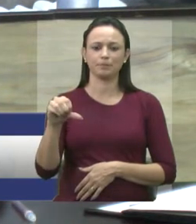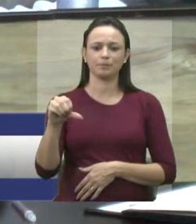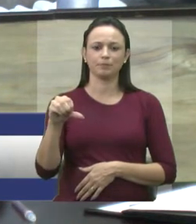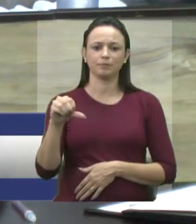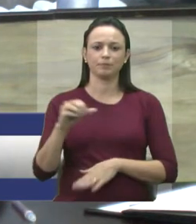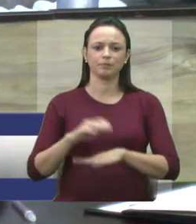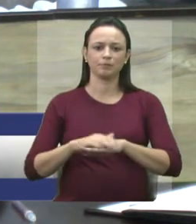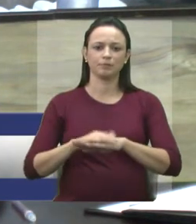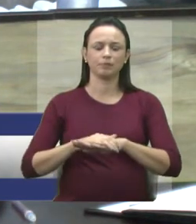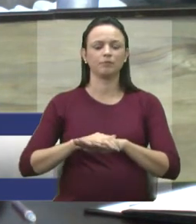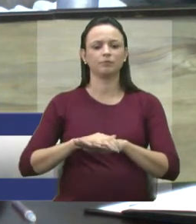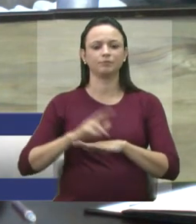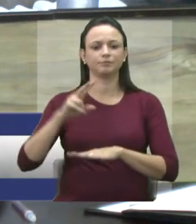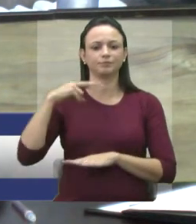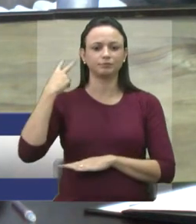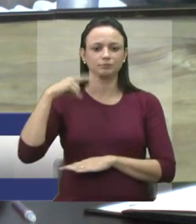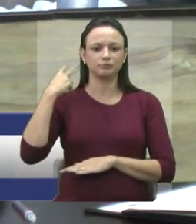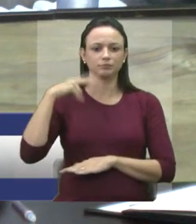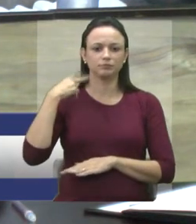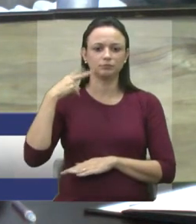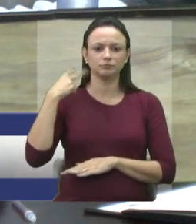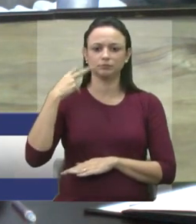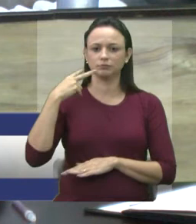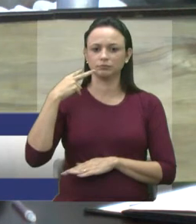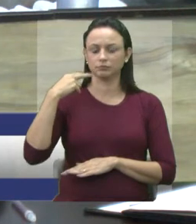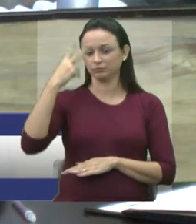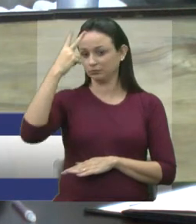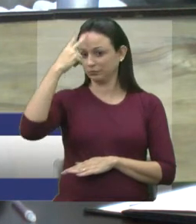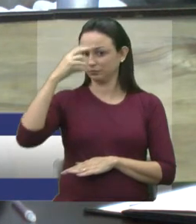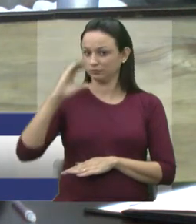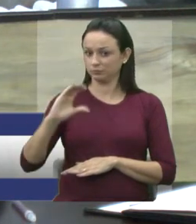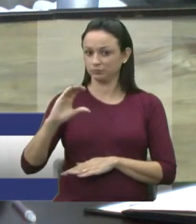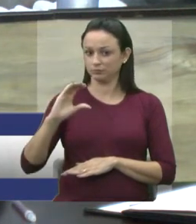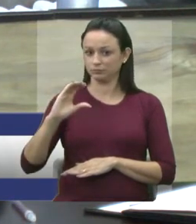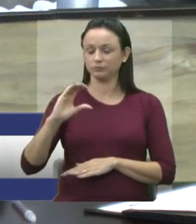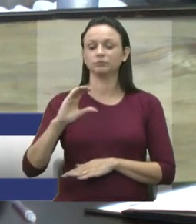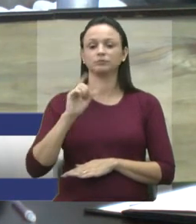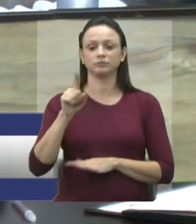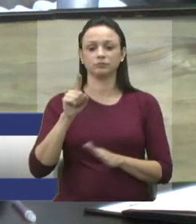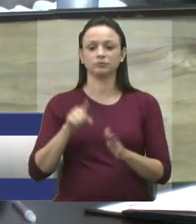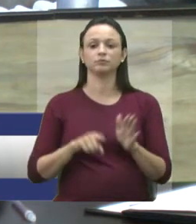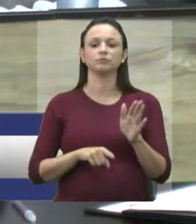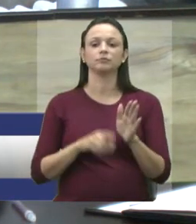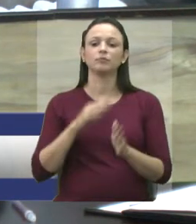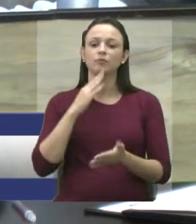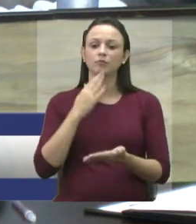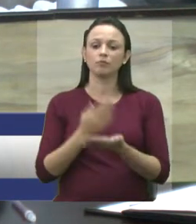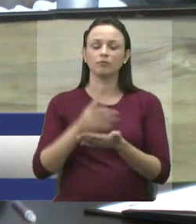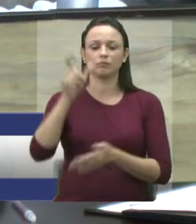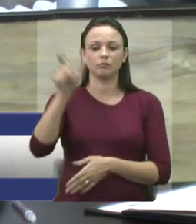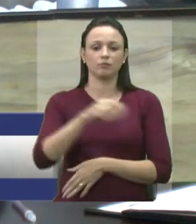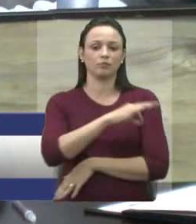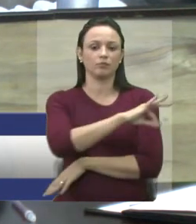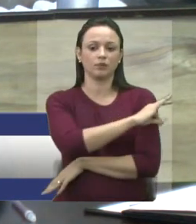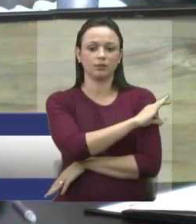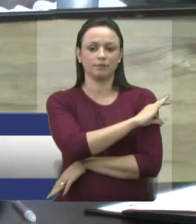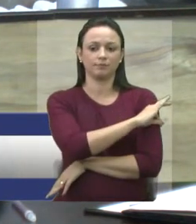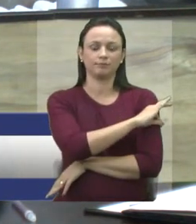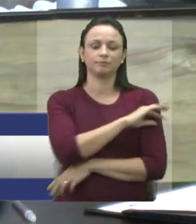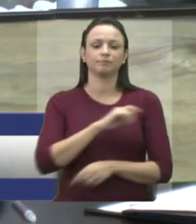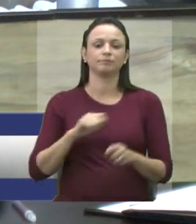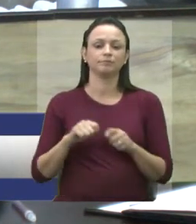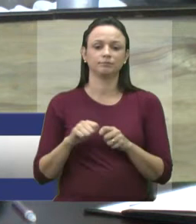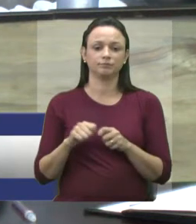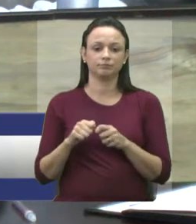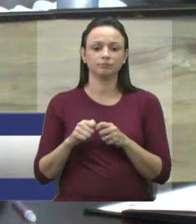638/2019. Autoria, vereador Roberto Carlos Vanucci. Requerendo ao senhor prefeito municipal que proceda